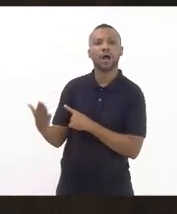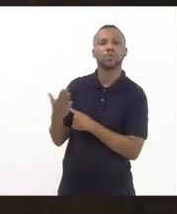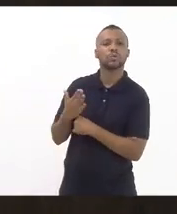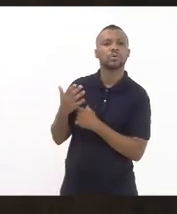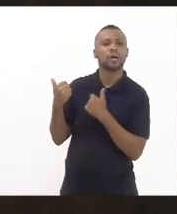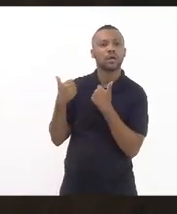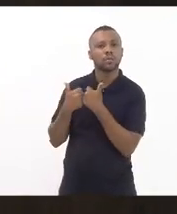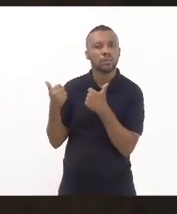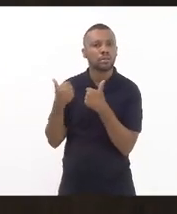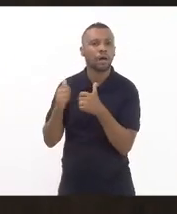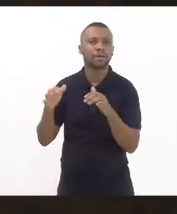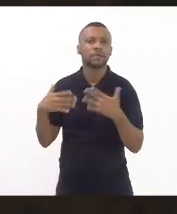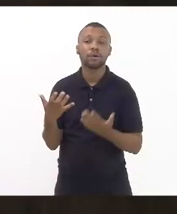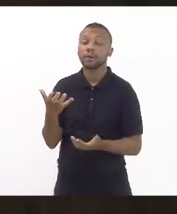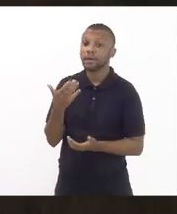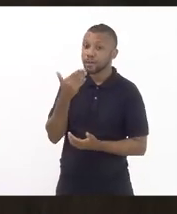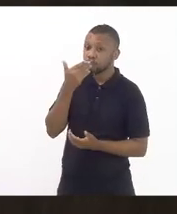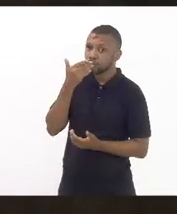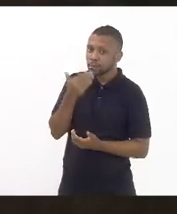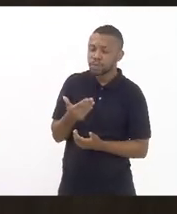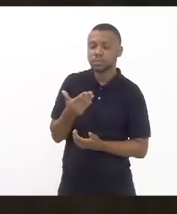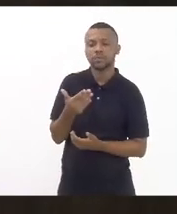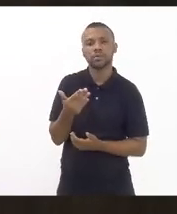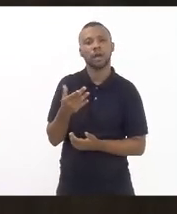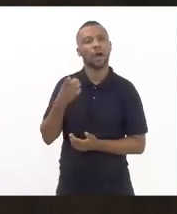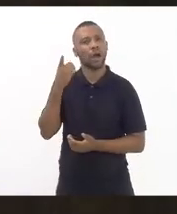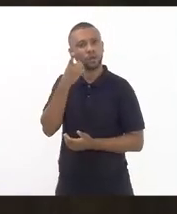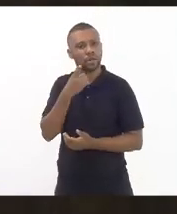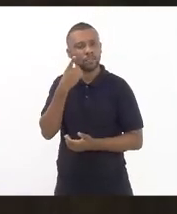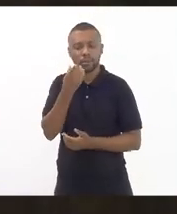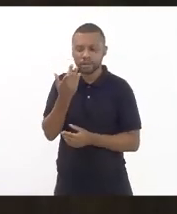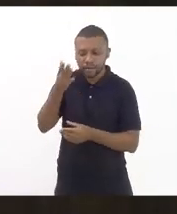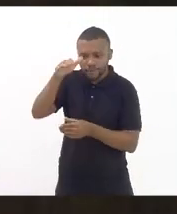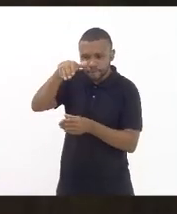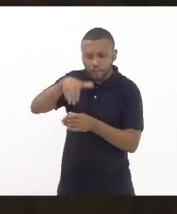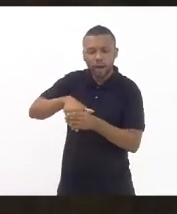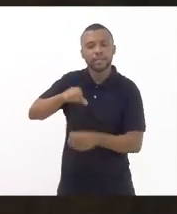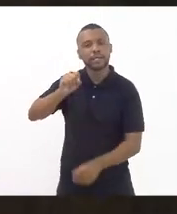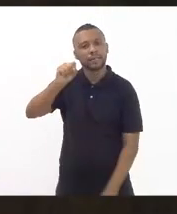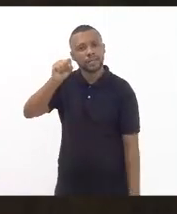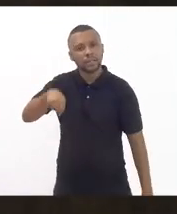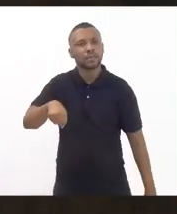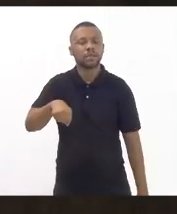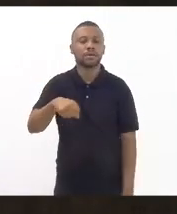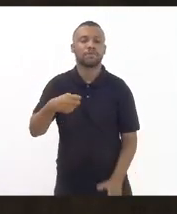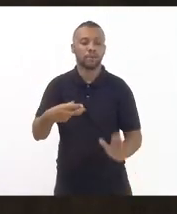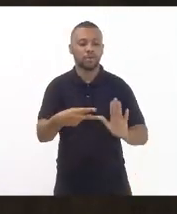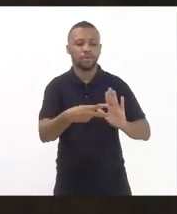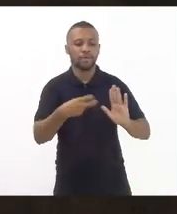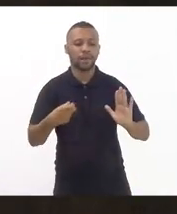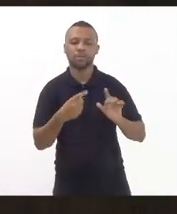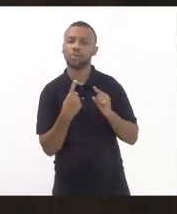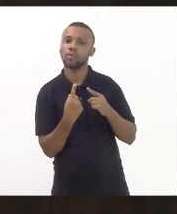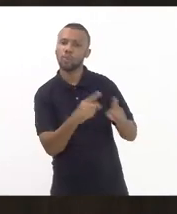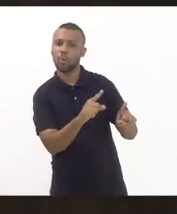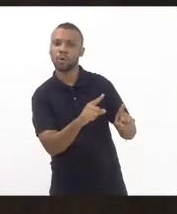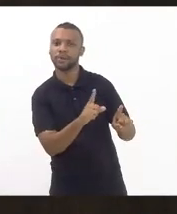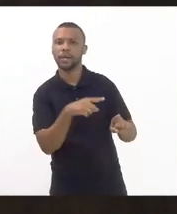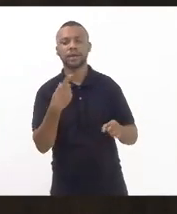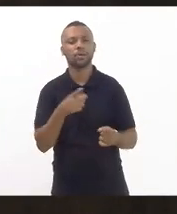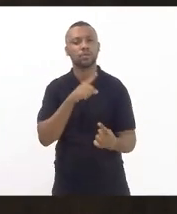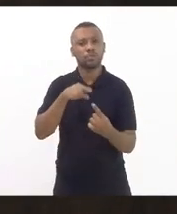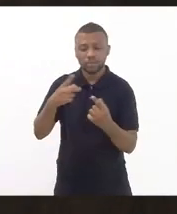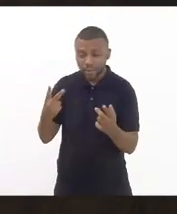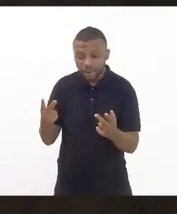quero pedir aos parlamentares que votem sim pela derrubada do veto e que valorizem a